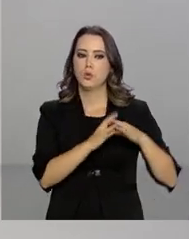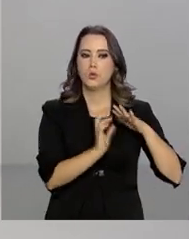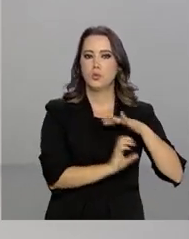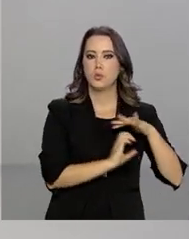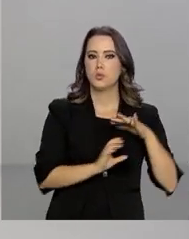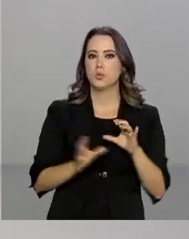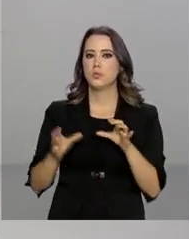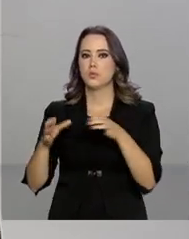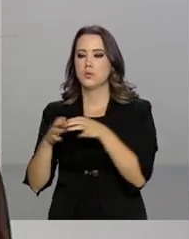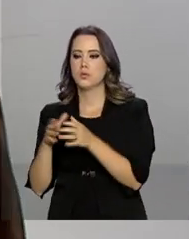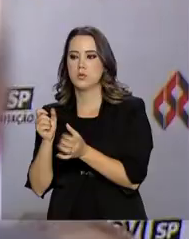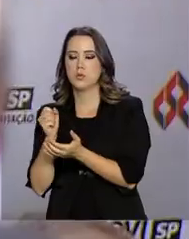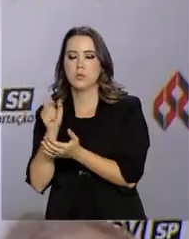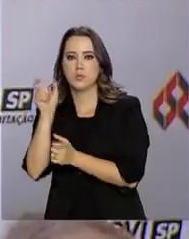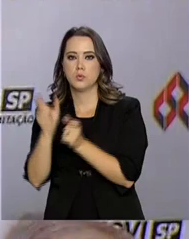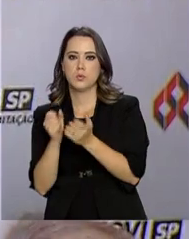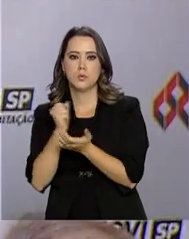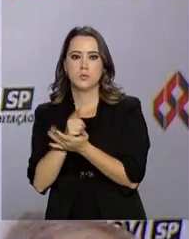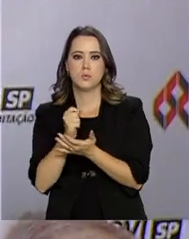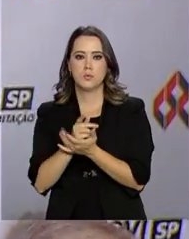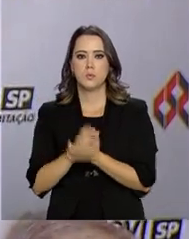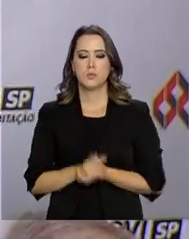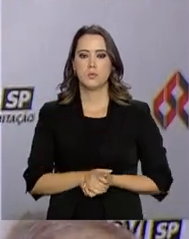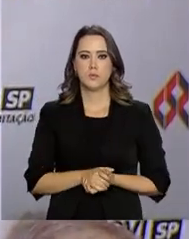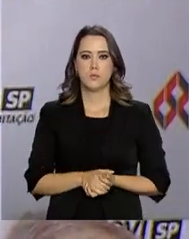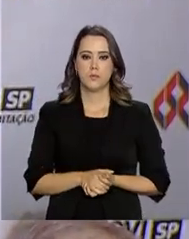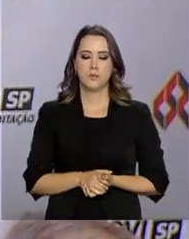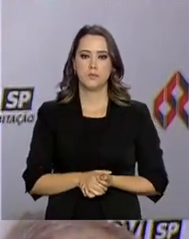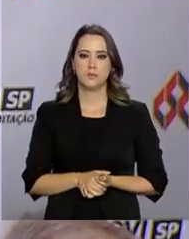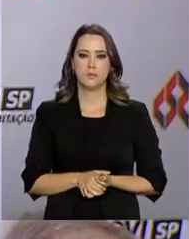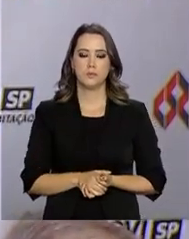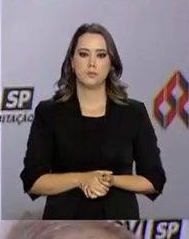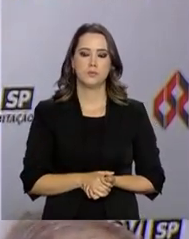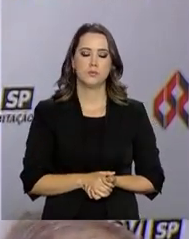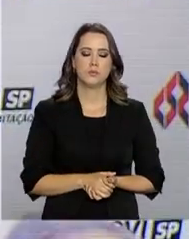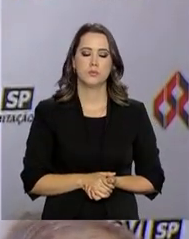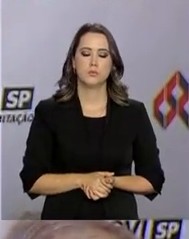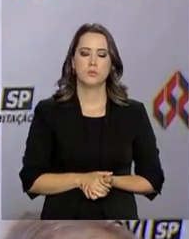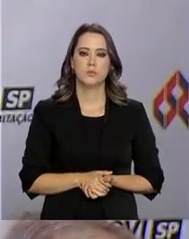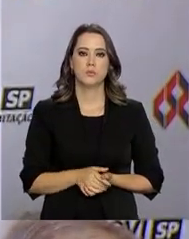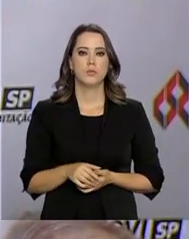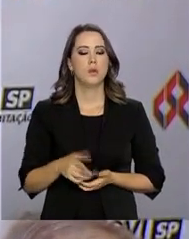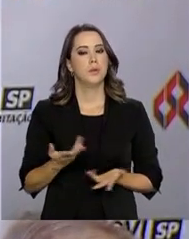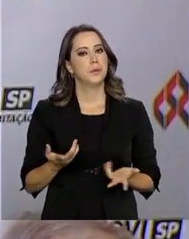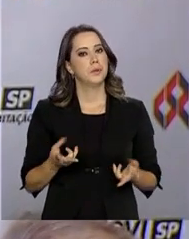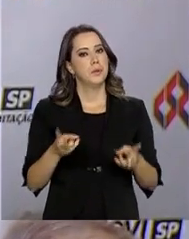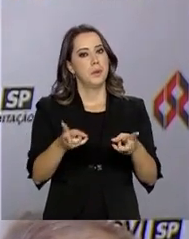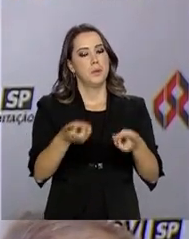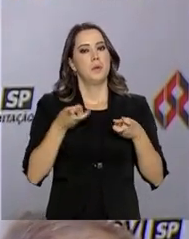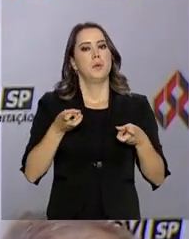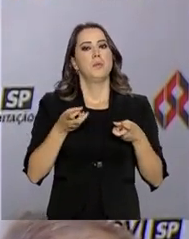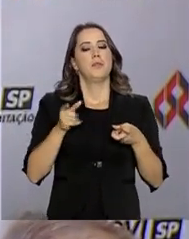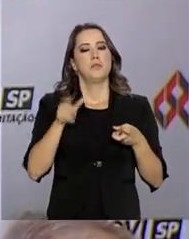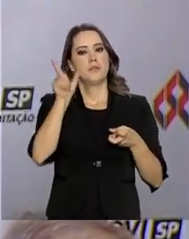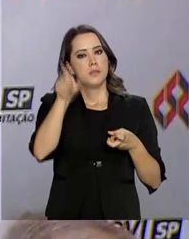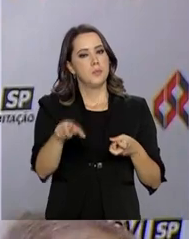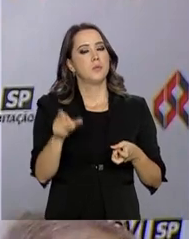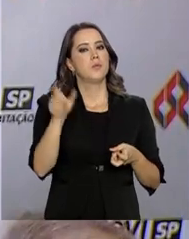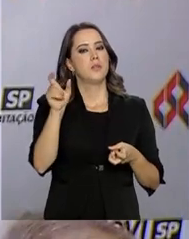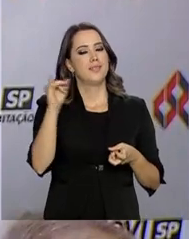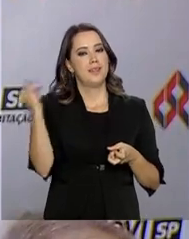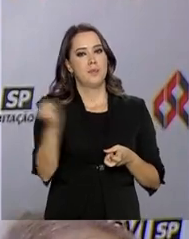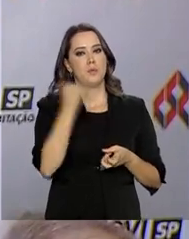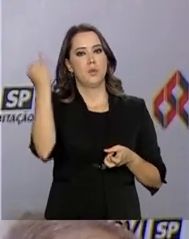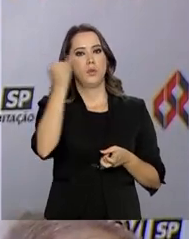construtores e eu percebo que é um tema fundamental é não apenas para os senhores porque